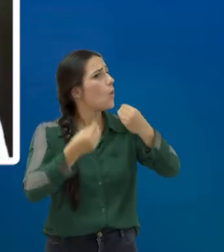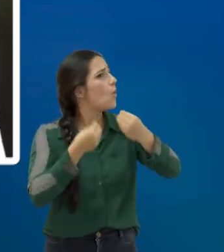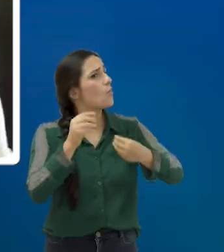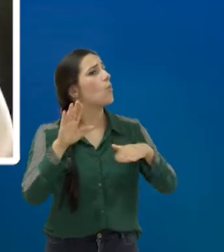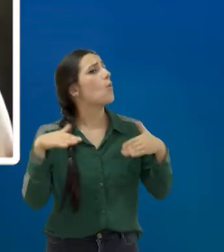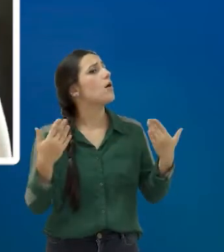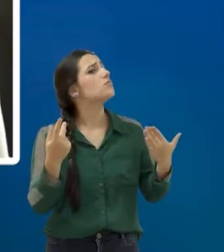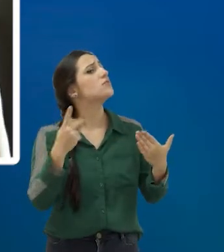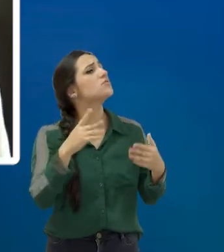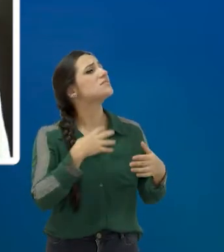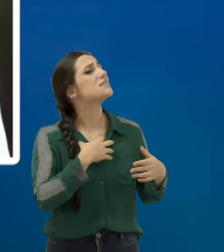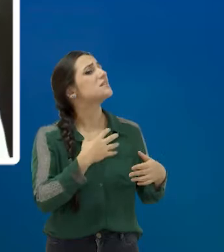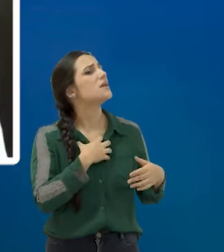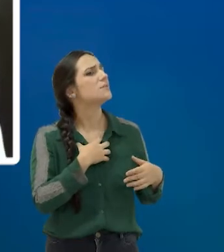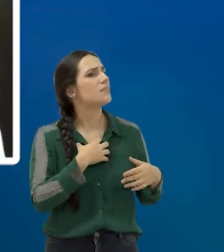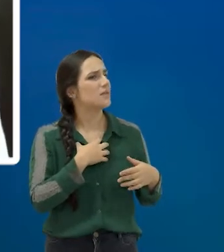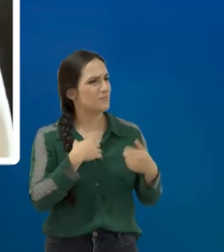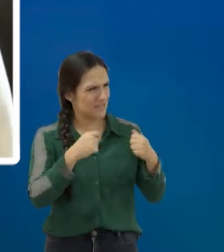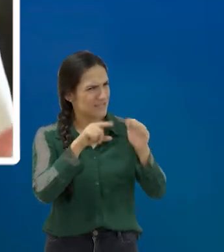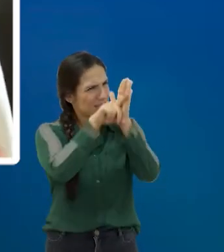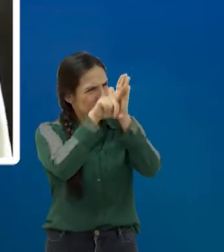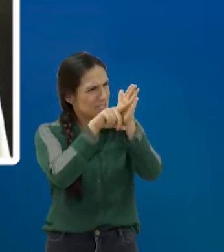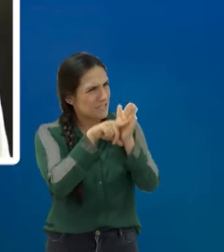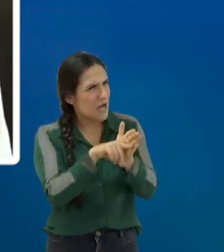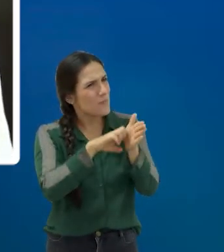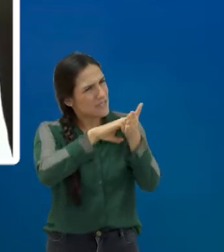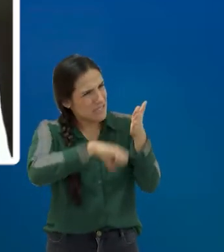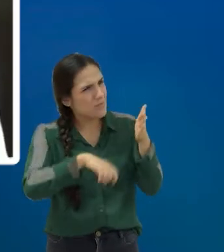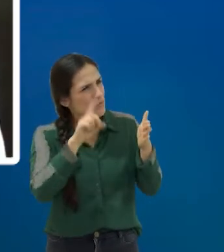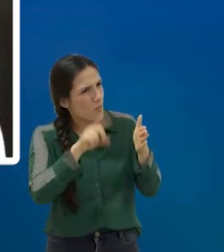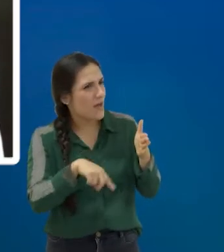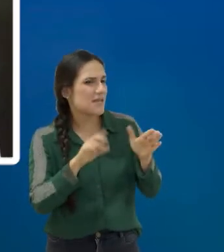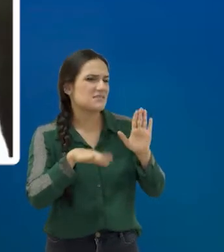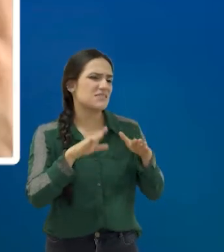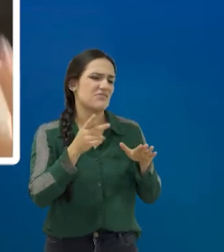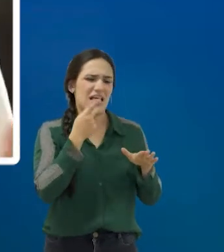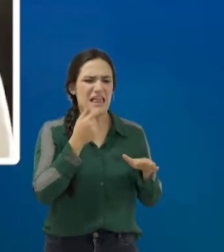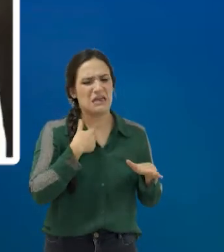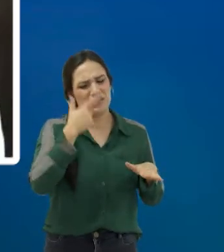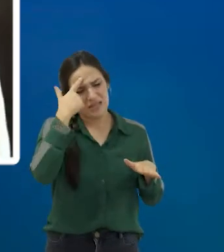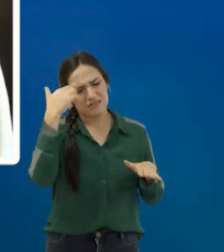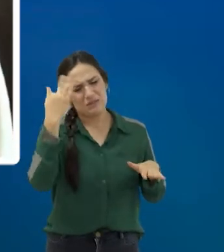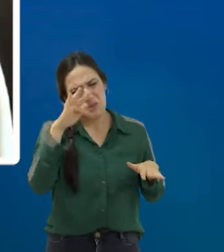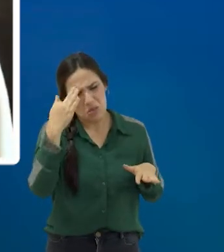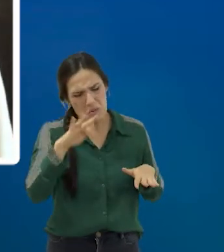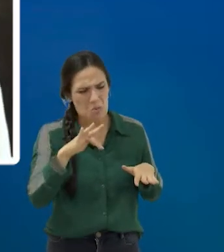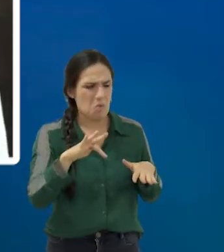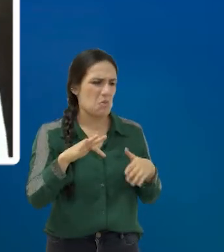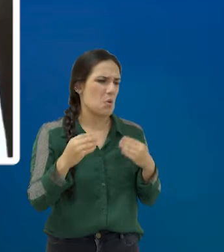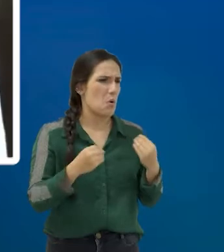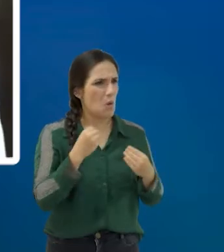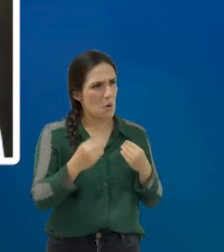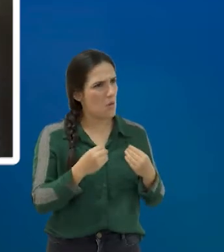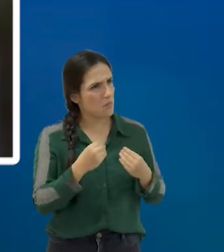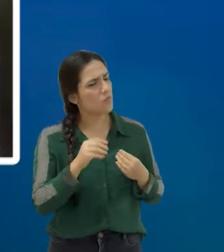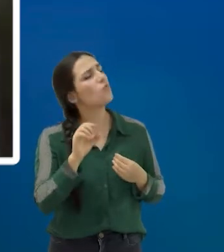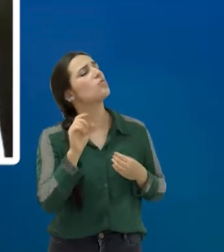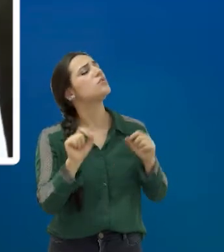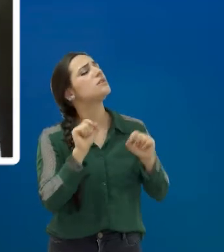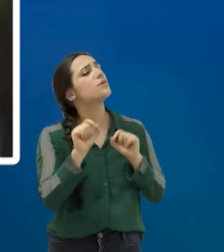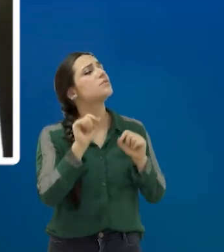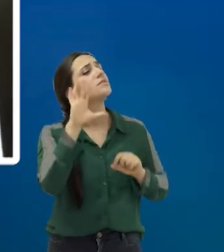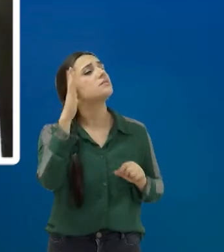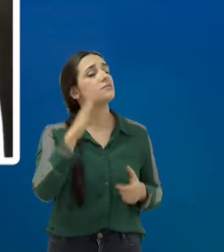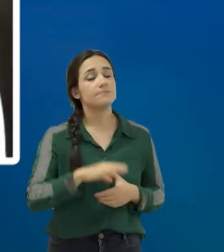check-up, entendendo o seu corpo, não deixando passar muito tempo. Olha, eu tô com uma dor de cabeça, aí vai tomando remédio. Como que foi no